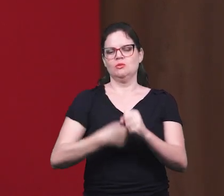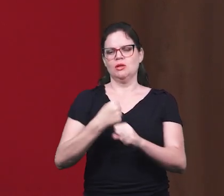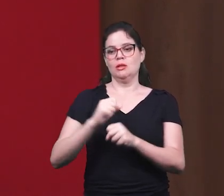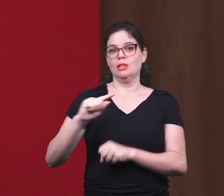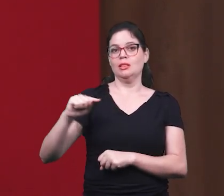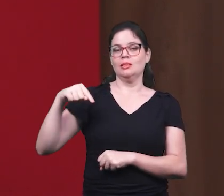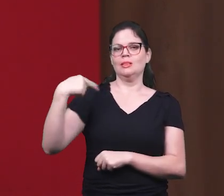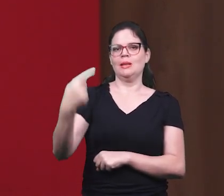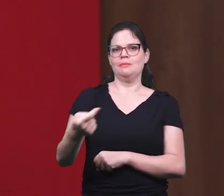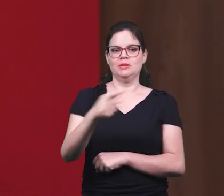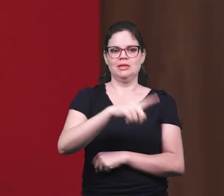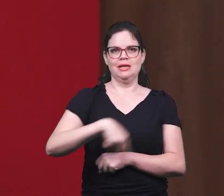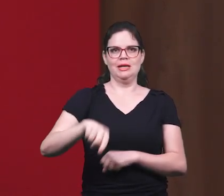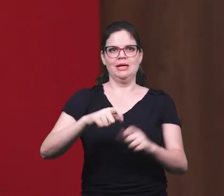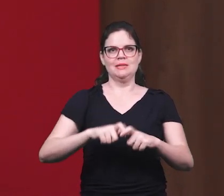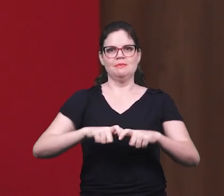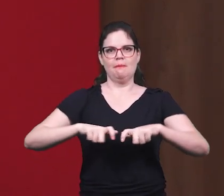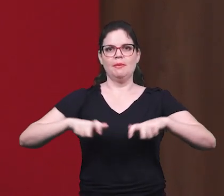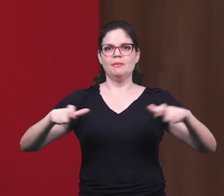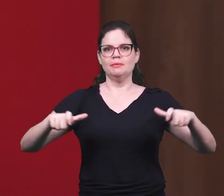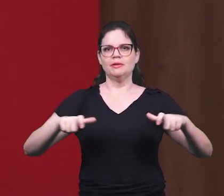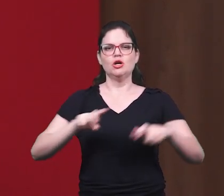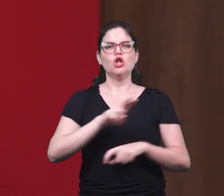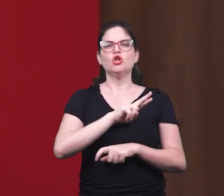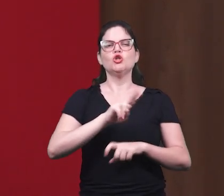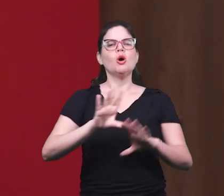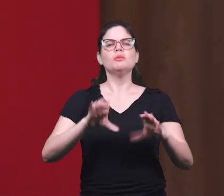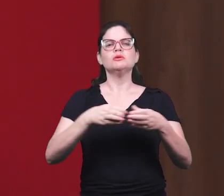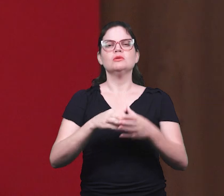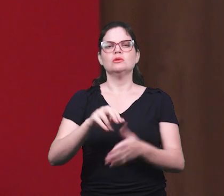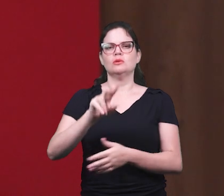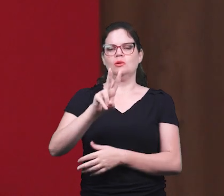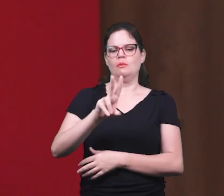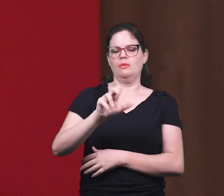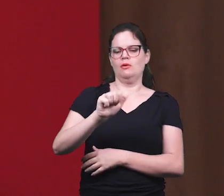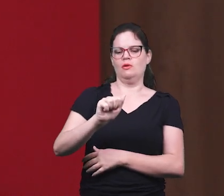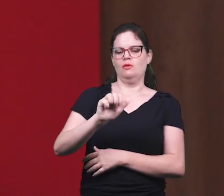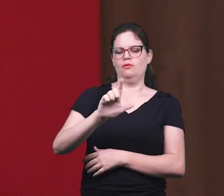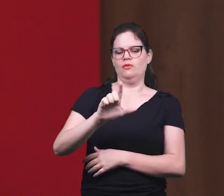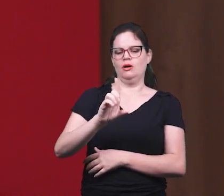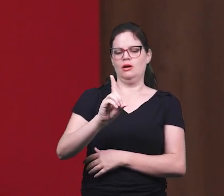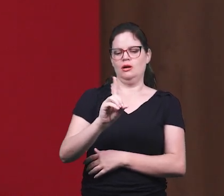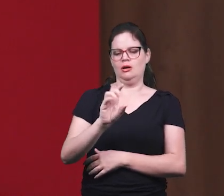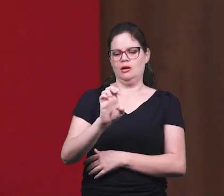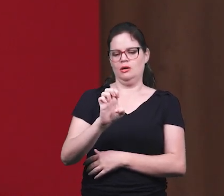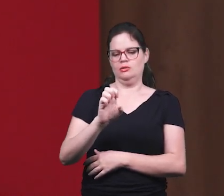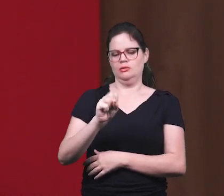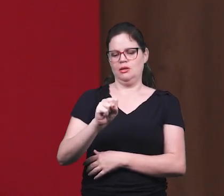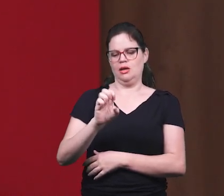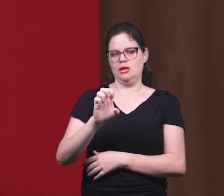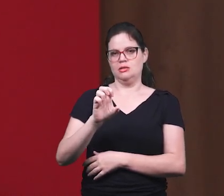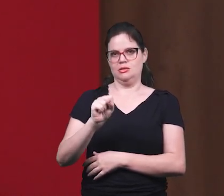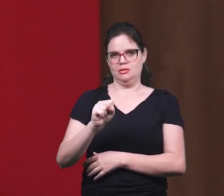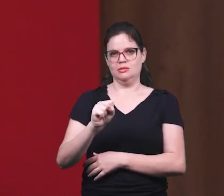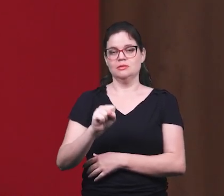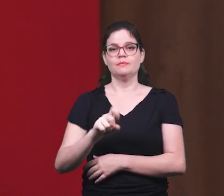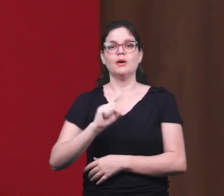eles tinham crescido, os valdenses. E o Papa da época colocou